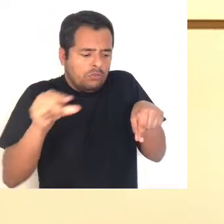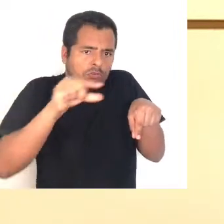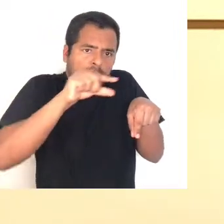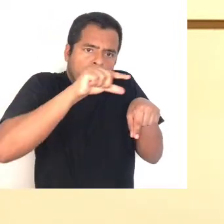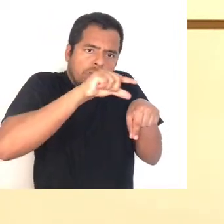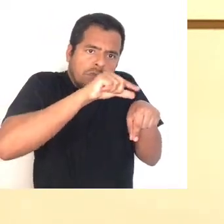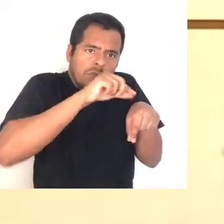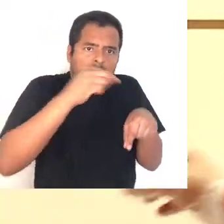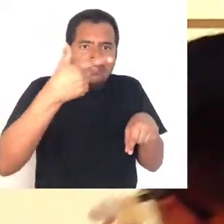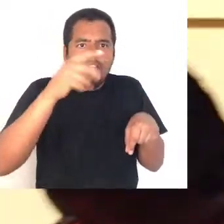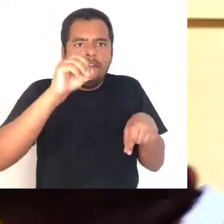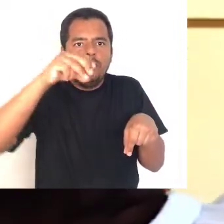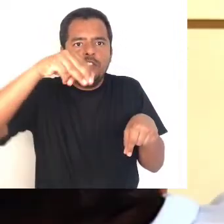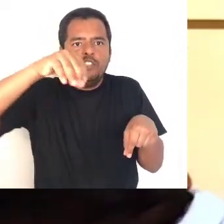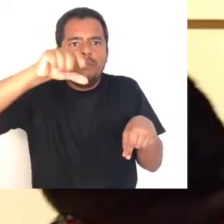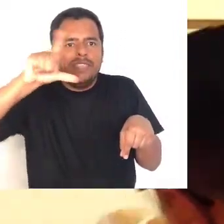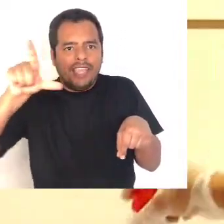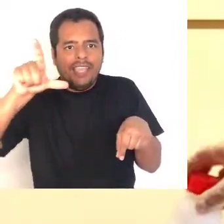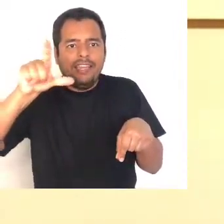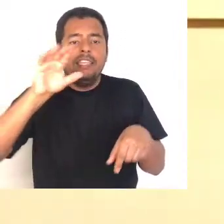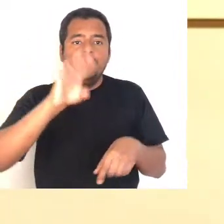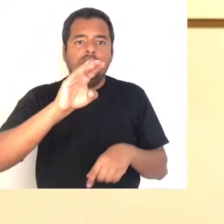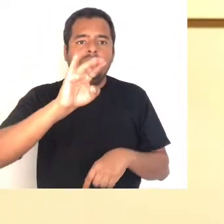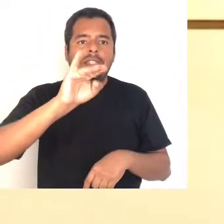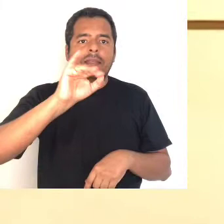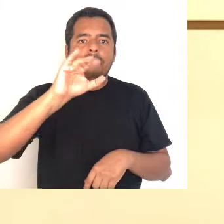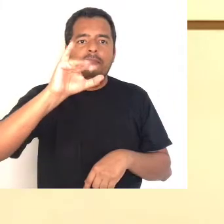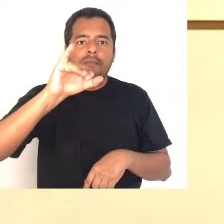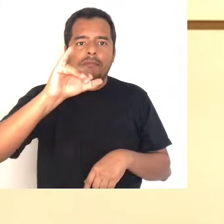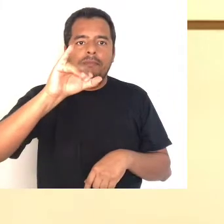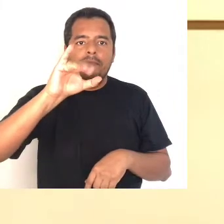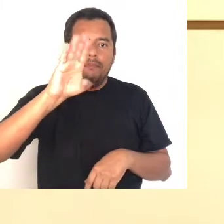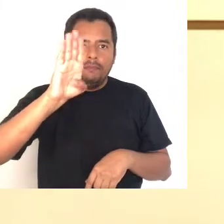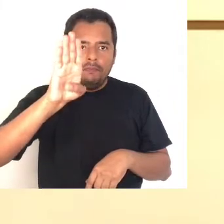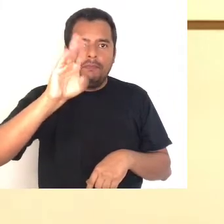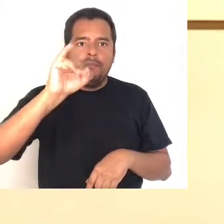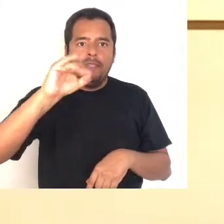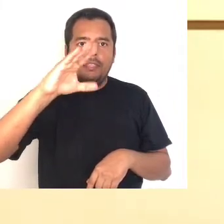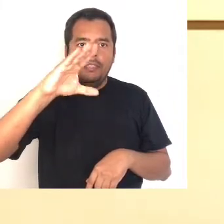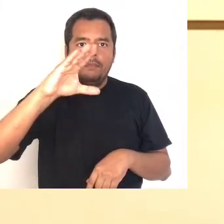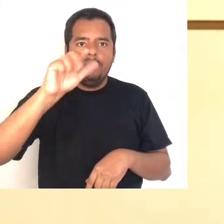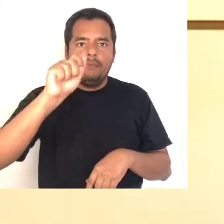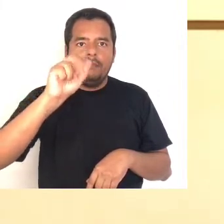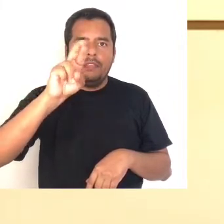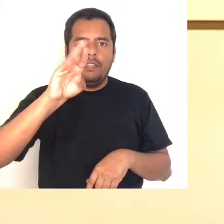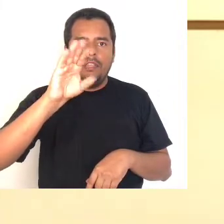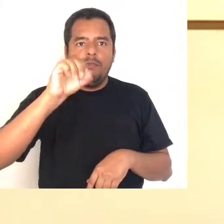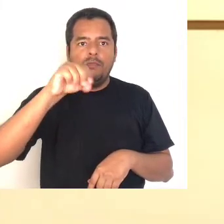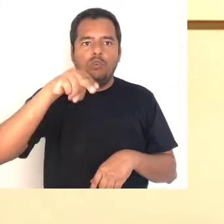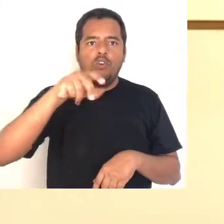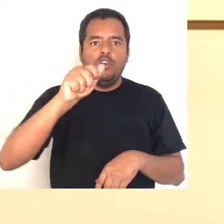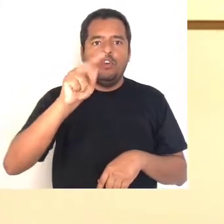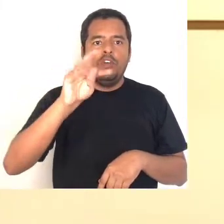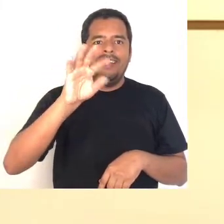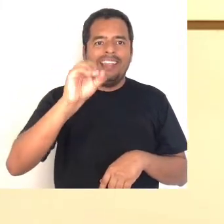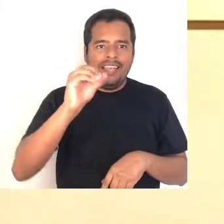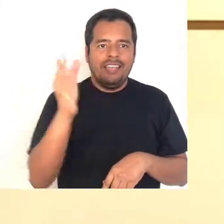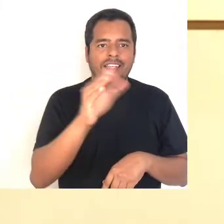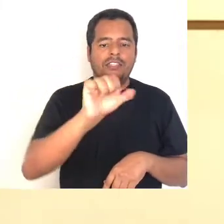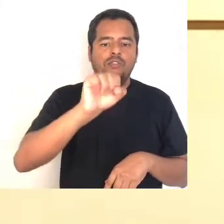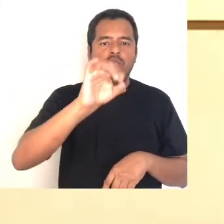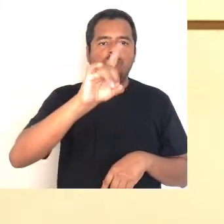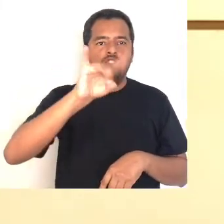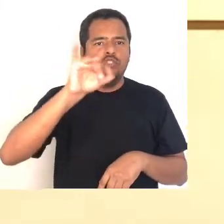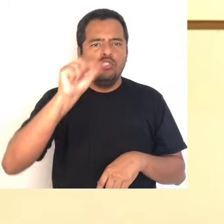vou adicionar 20 ml de solução de bicarbonato de sódio, tá? Justamente para quê? Por que eu